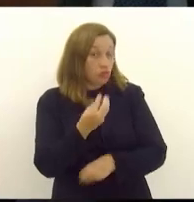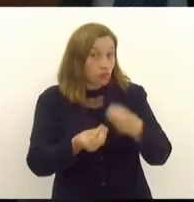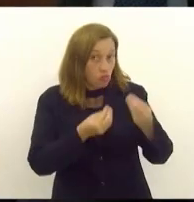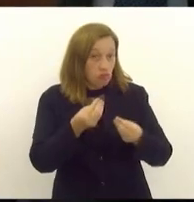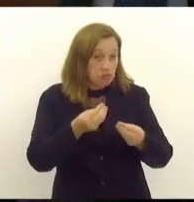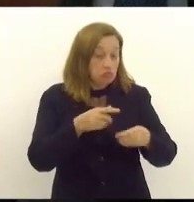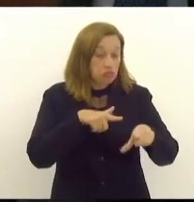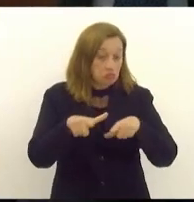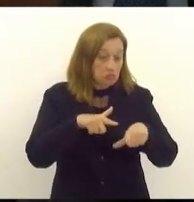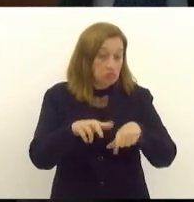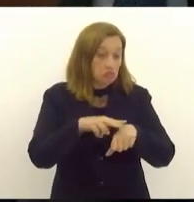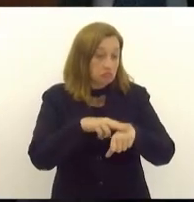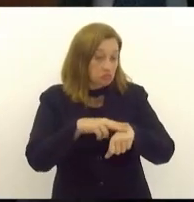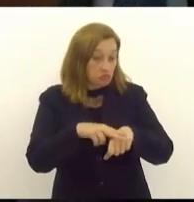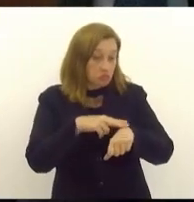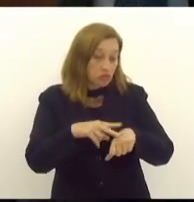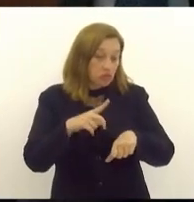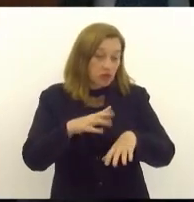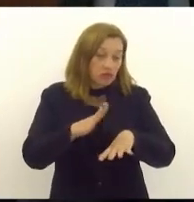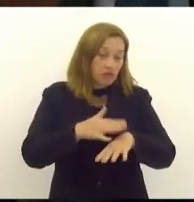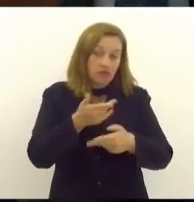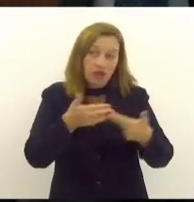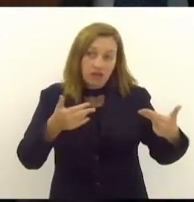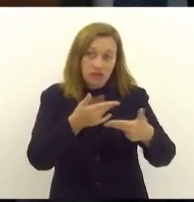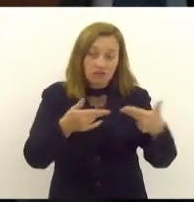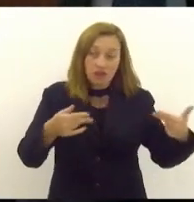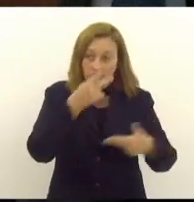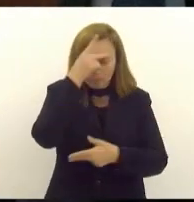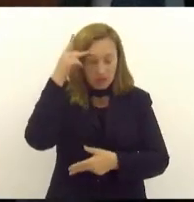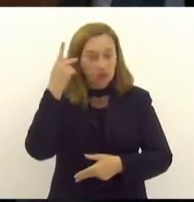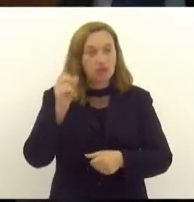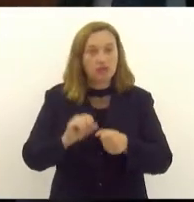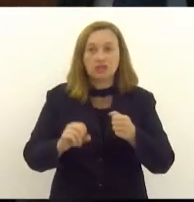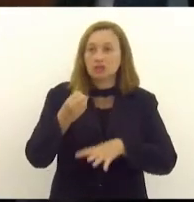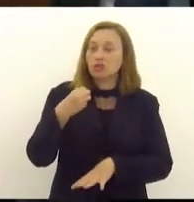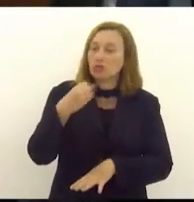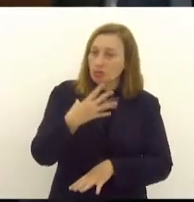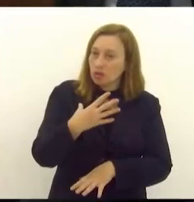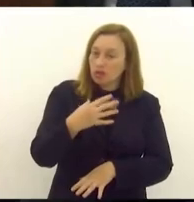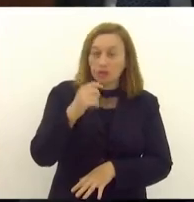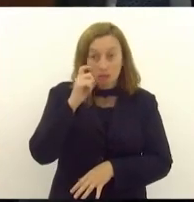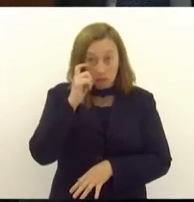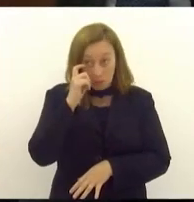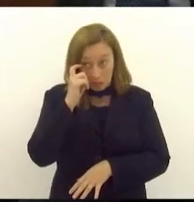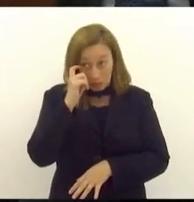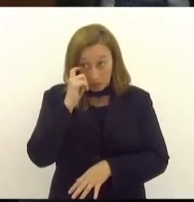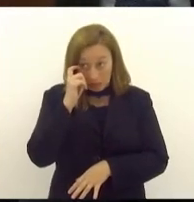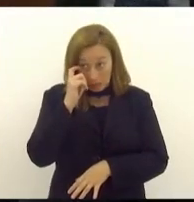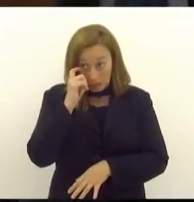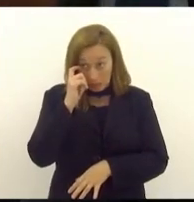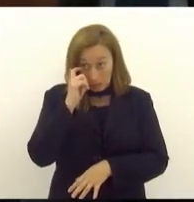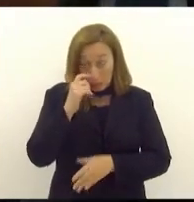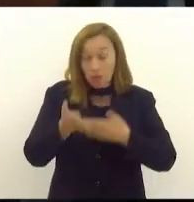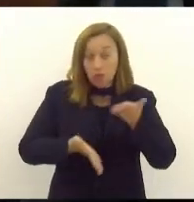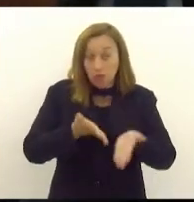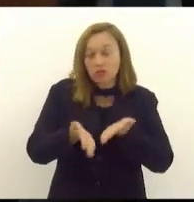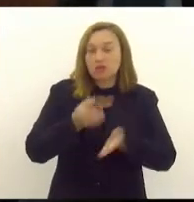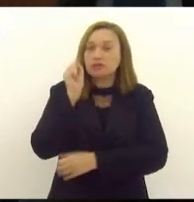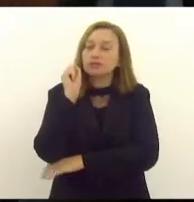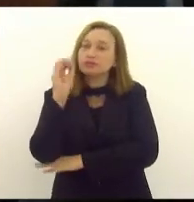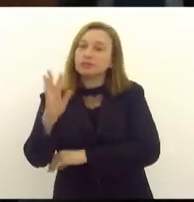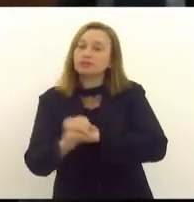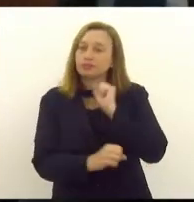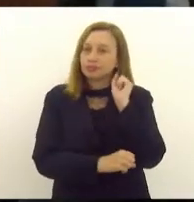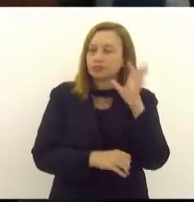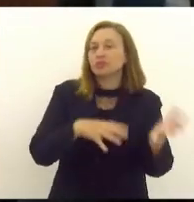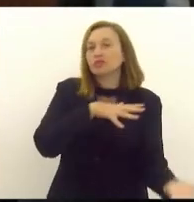incluir milhares e milhares de pessoas fazendo bem aos recursos hídricos a biodiversidade e ao